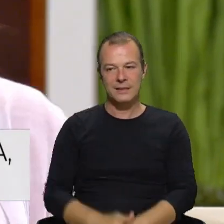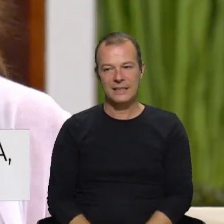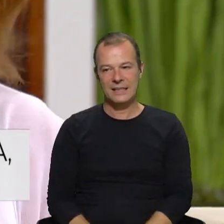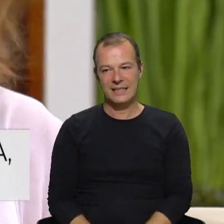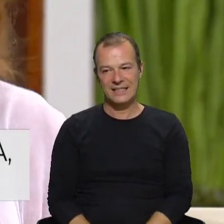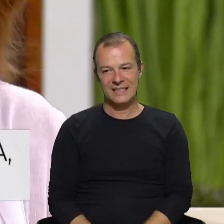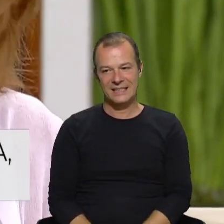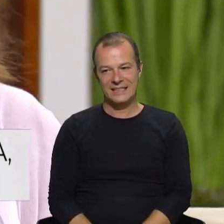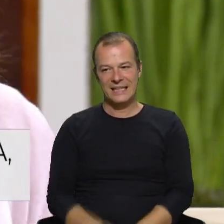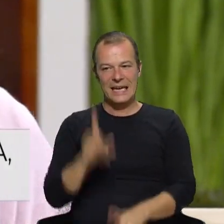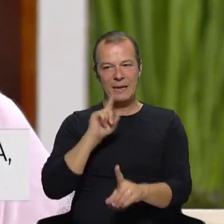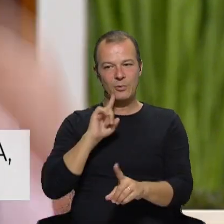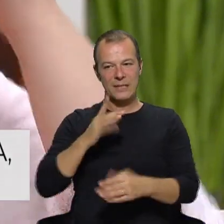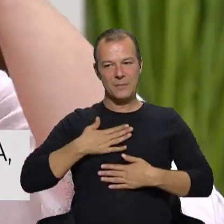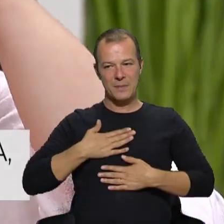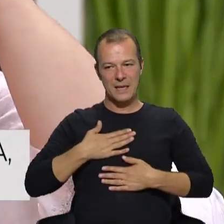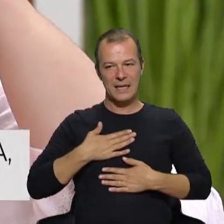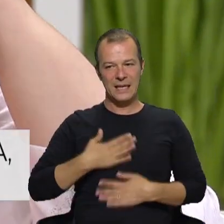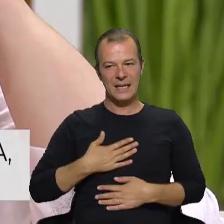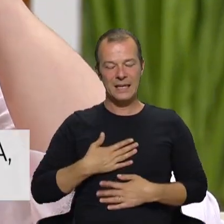o que isto vale para mim.